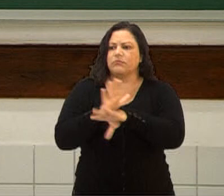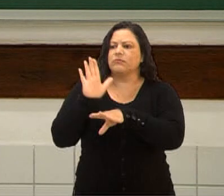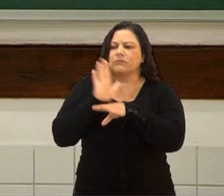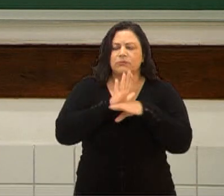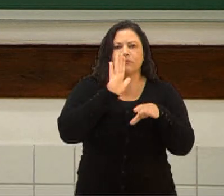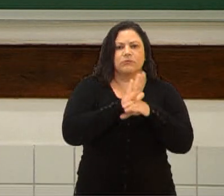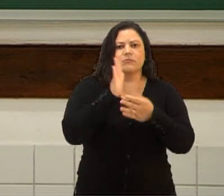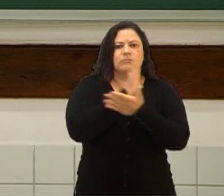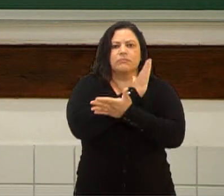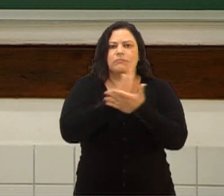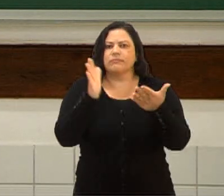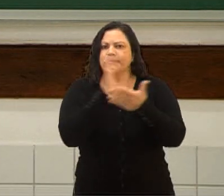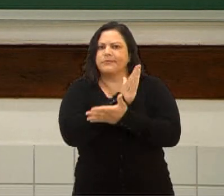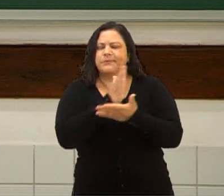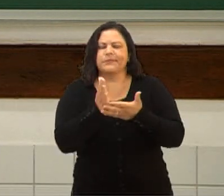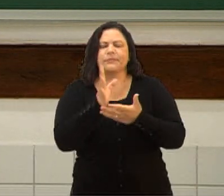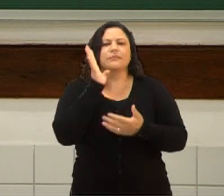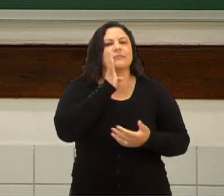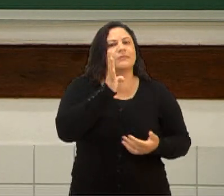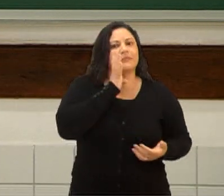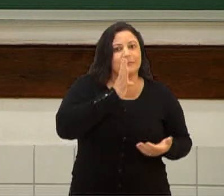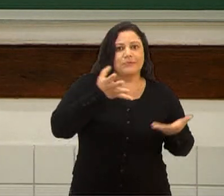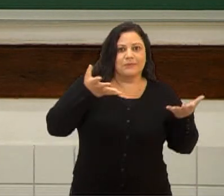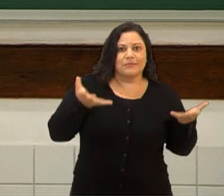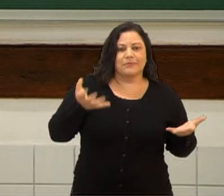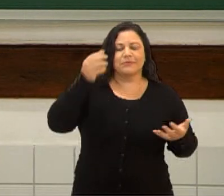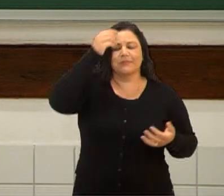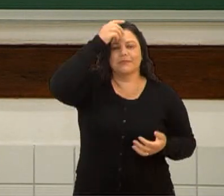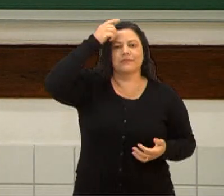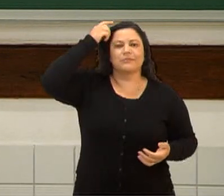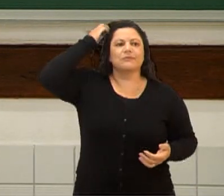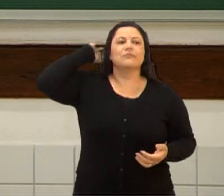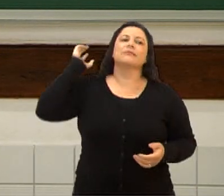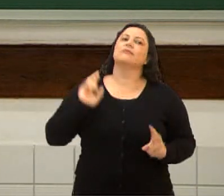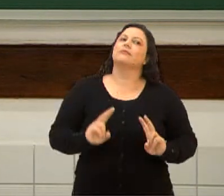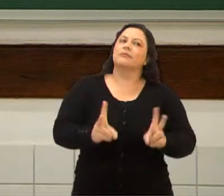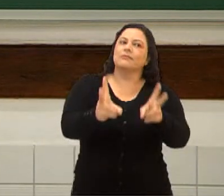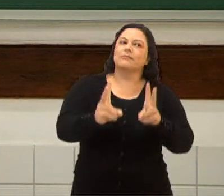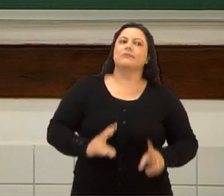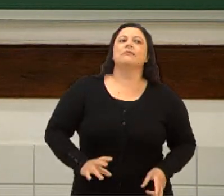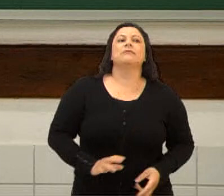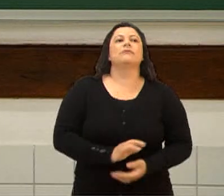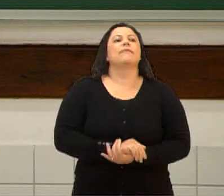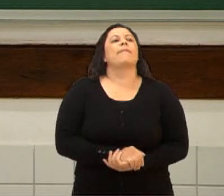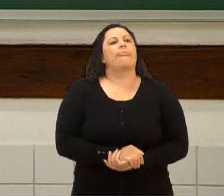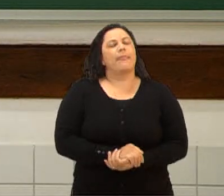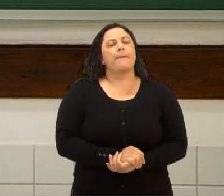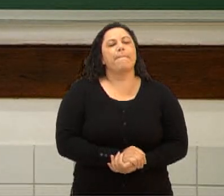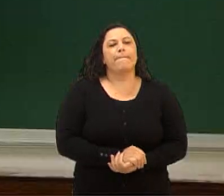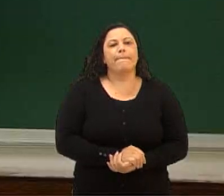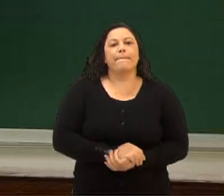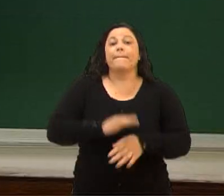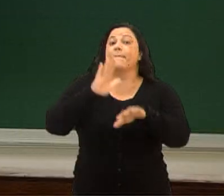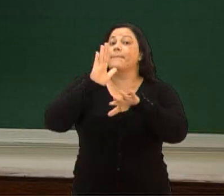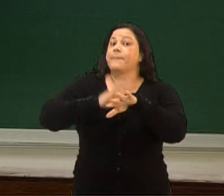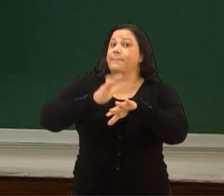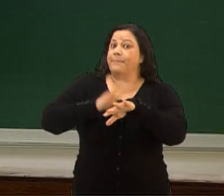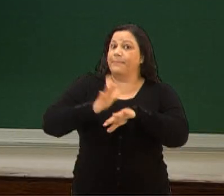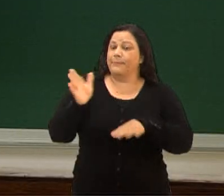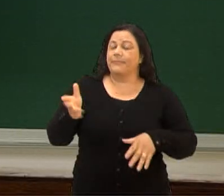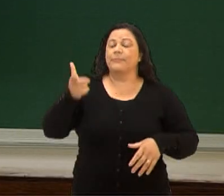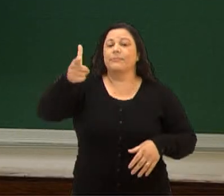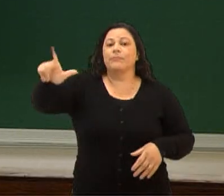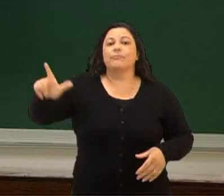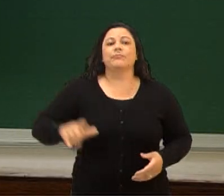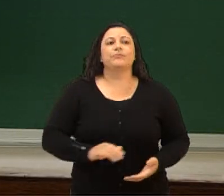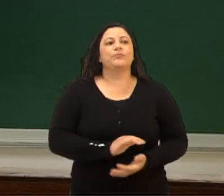a fazer alguma coisa legal, né? Então, vamos seguindo. Temos aqui mais um provérbio agora,